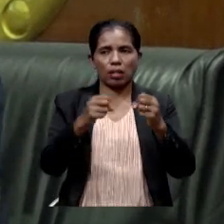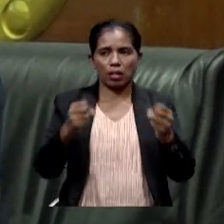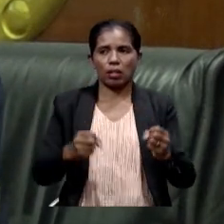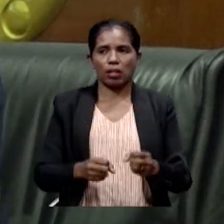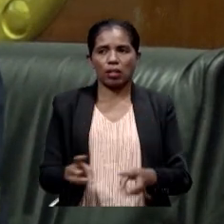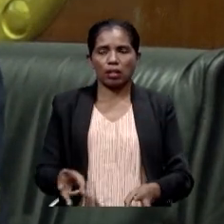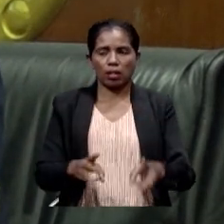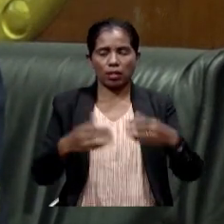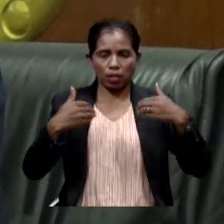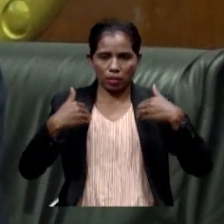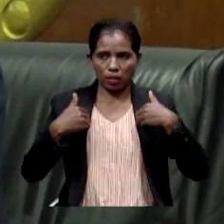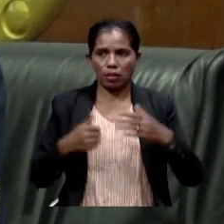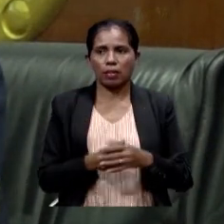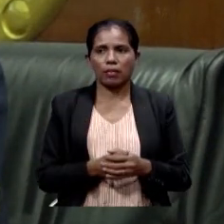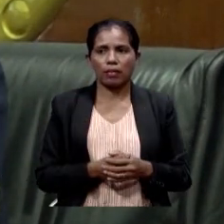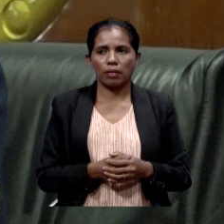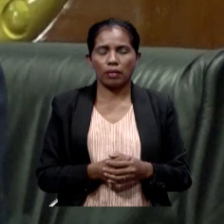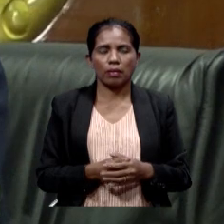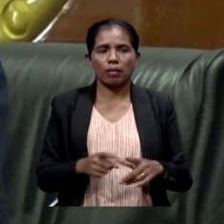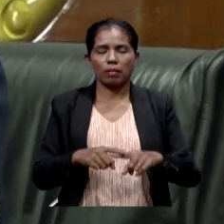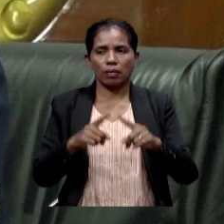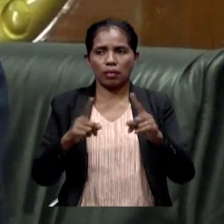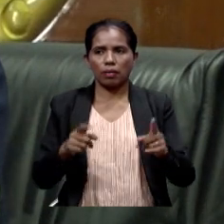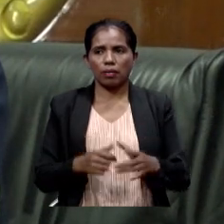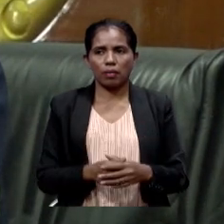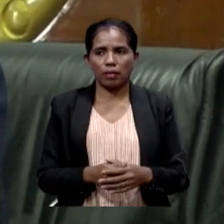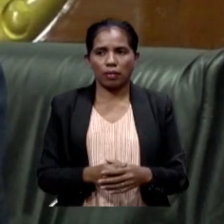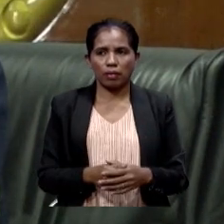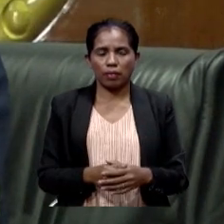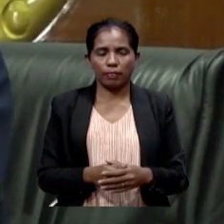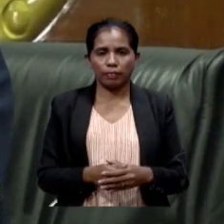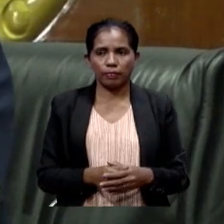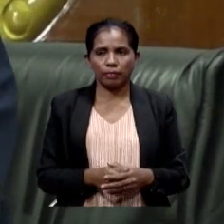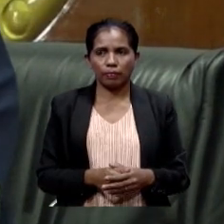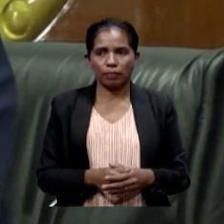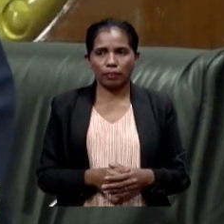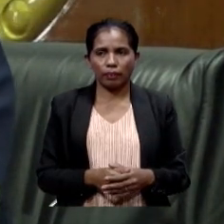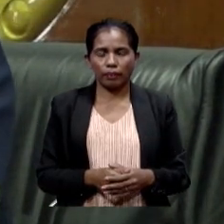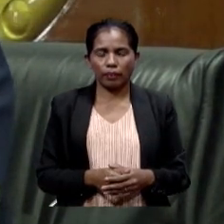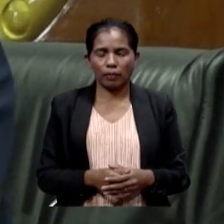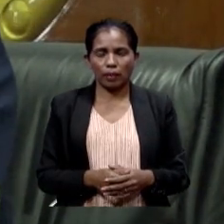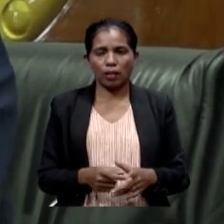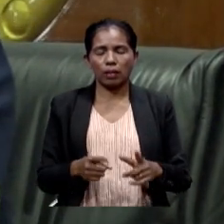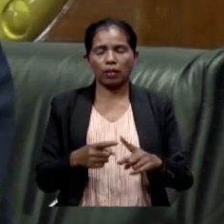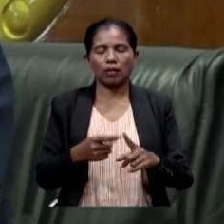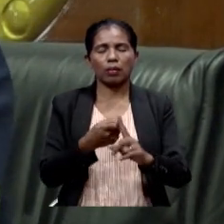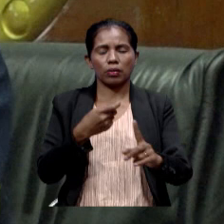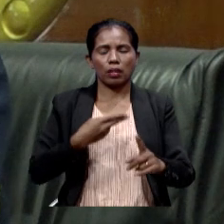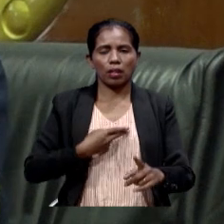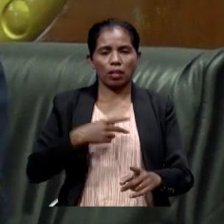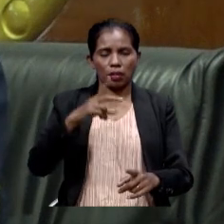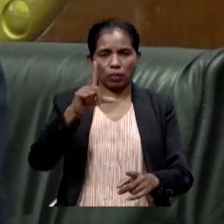e Rona, para a Trama e a Piona, mas antes a Tamba Hatulia se dá. Nós trouxemos a Hatulia para a Fila Fale